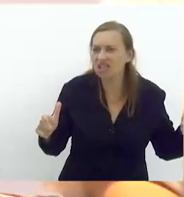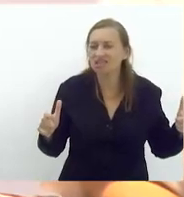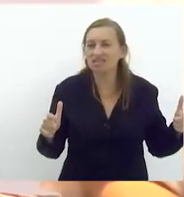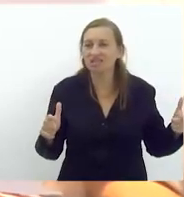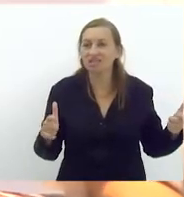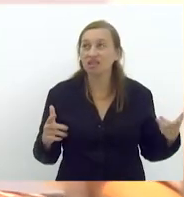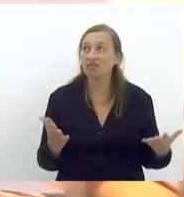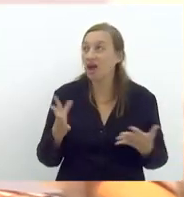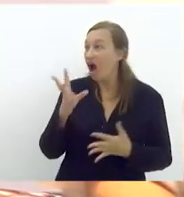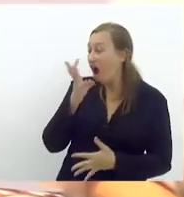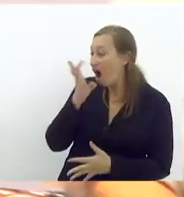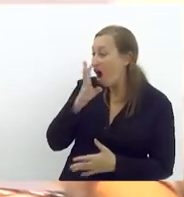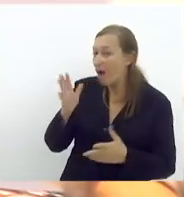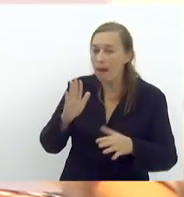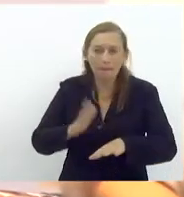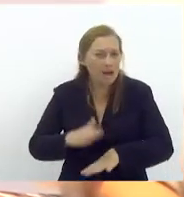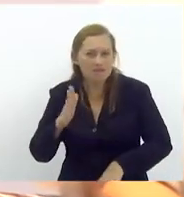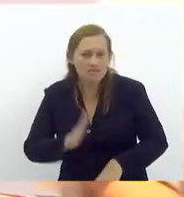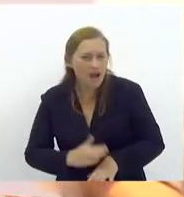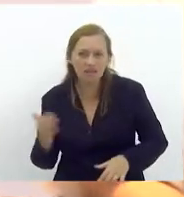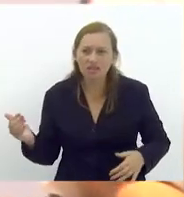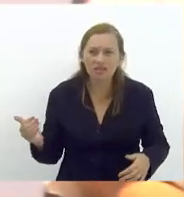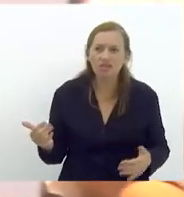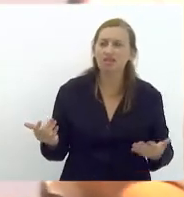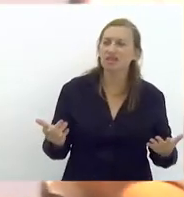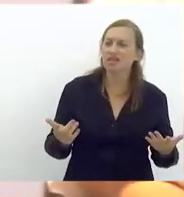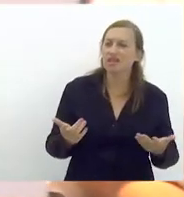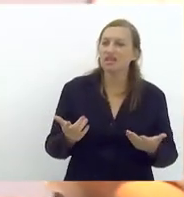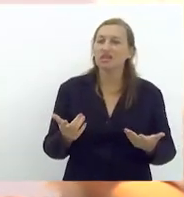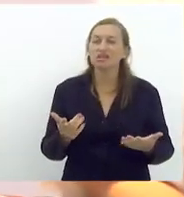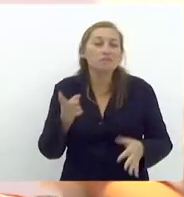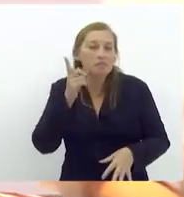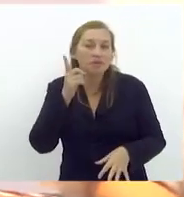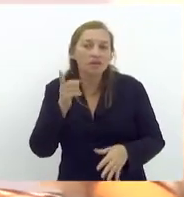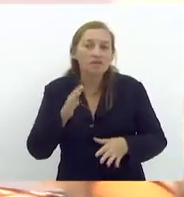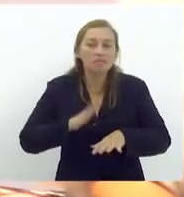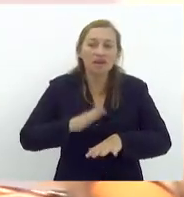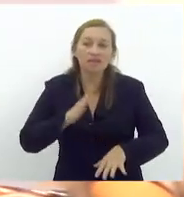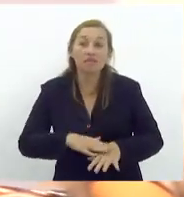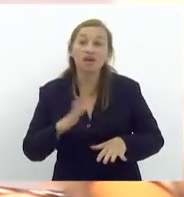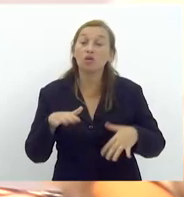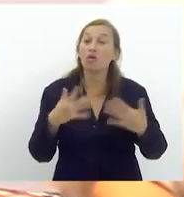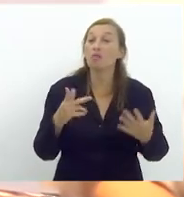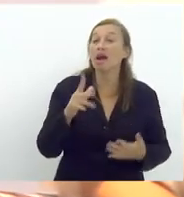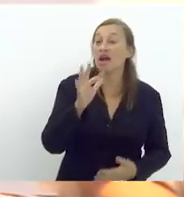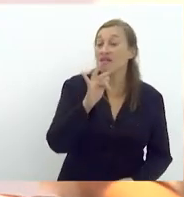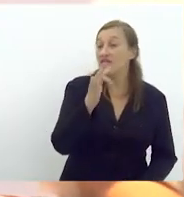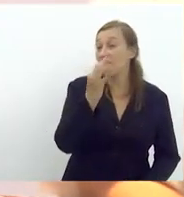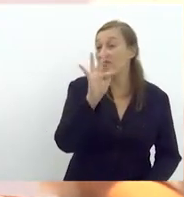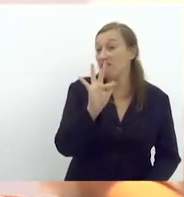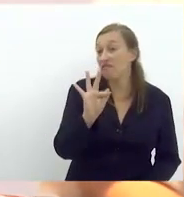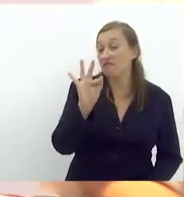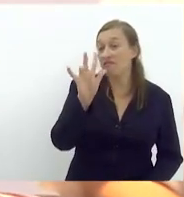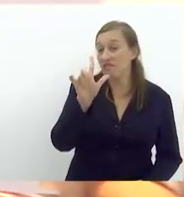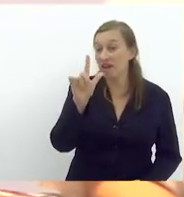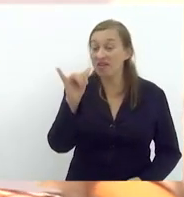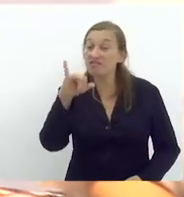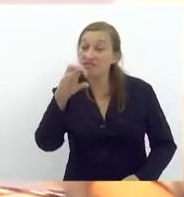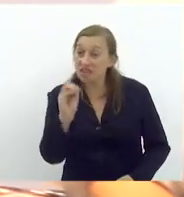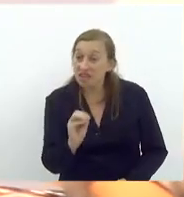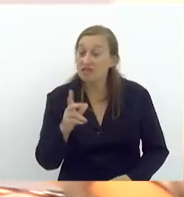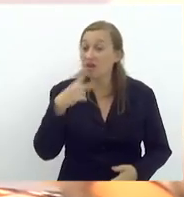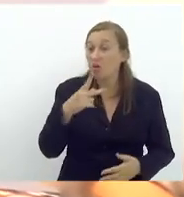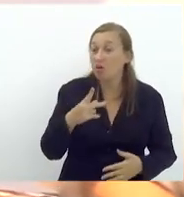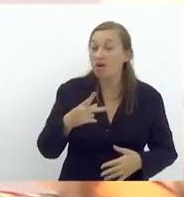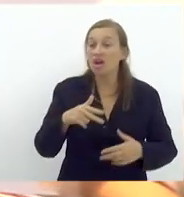pá impactado mas vem mais aí vem mais e muito mais e cada vez mais e como a Flavinha nos falou aqui cada vez mais